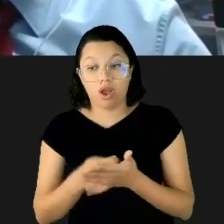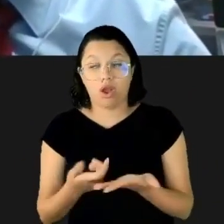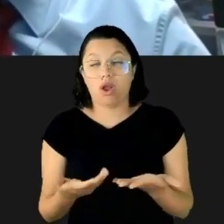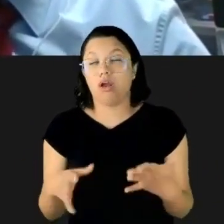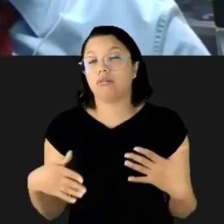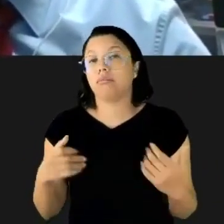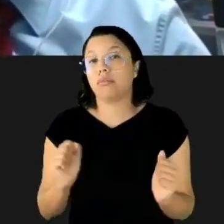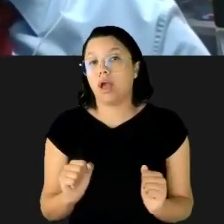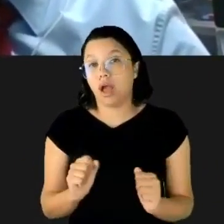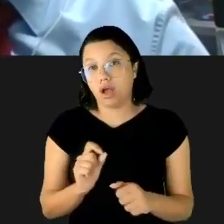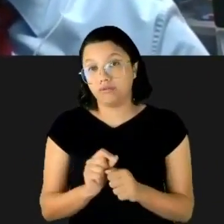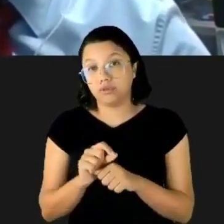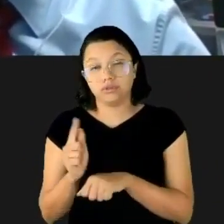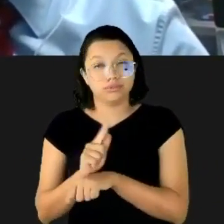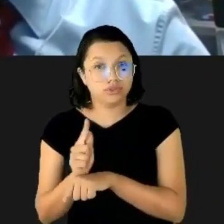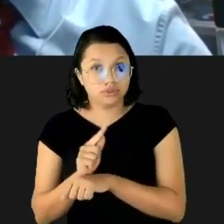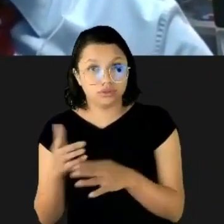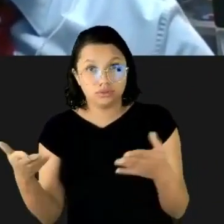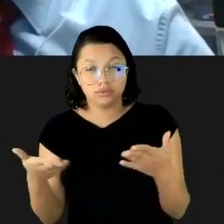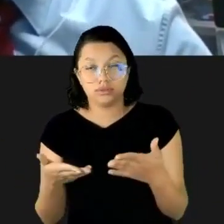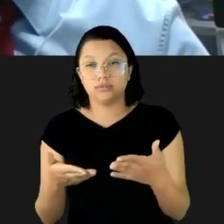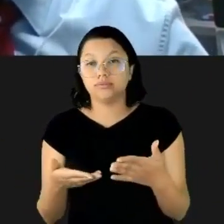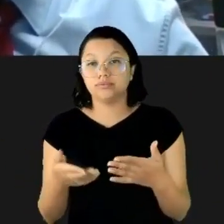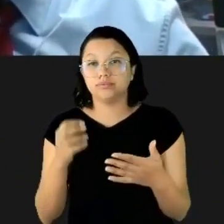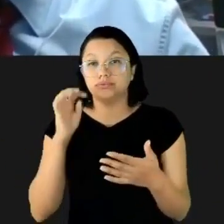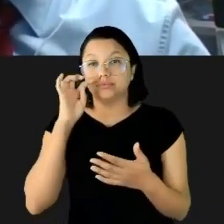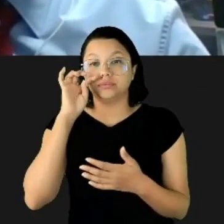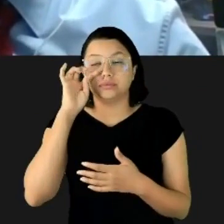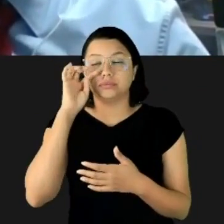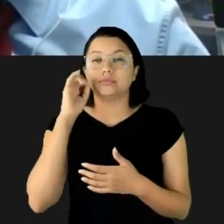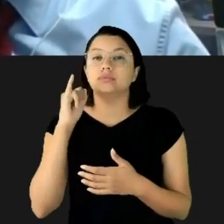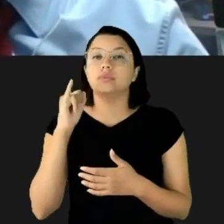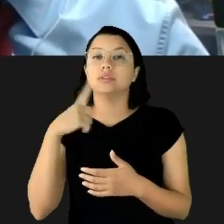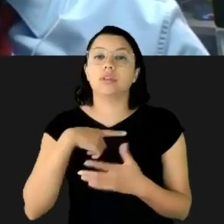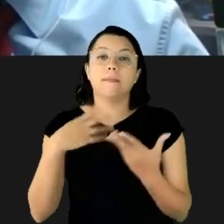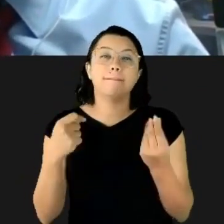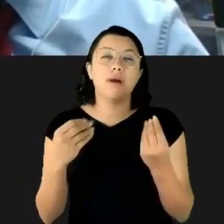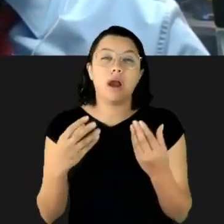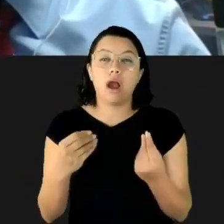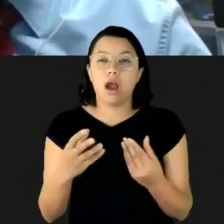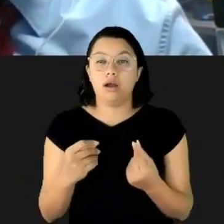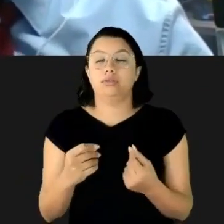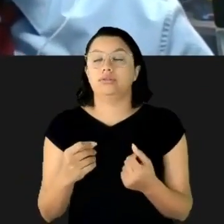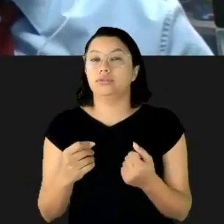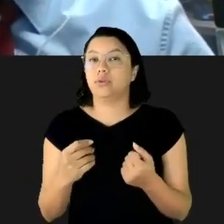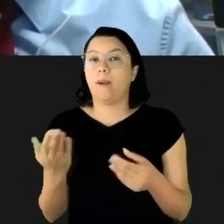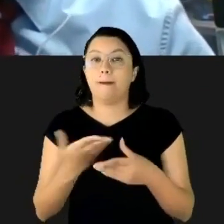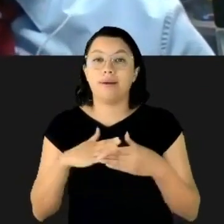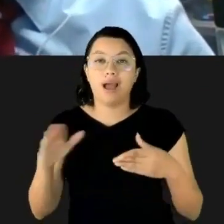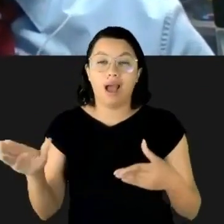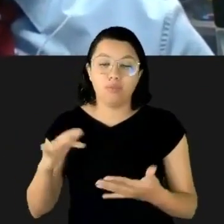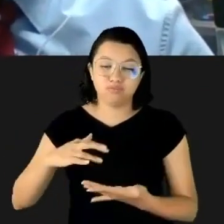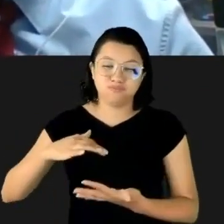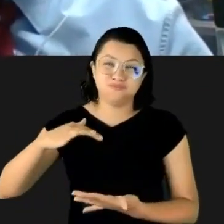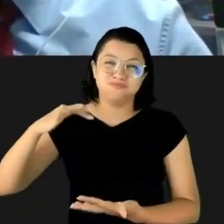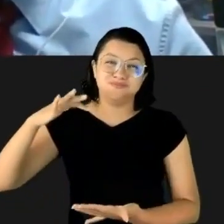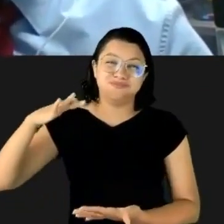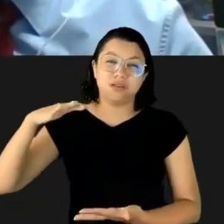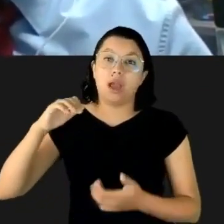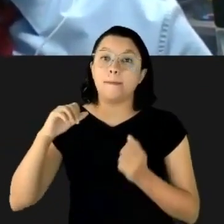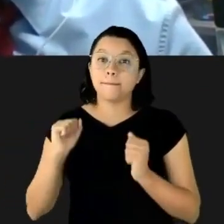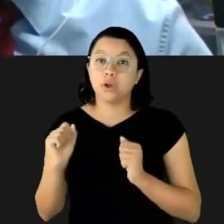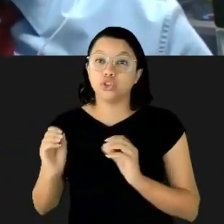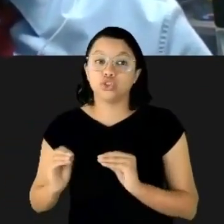então você pode fazer uma gestão aqui se você está com muito processo atolado você pode